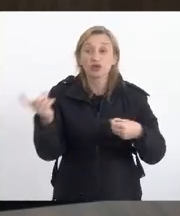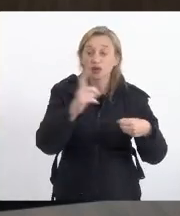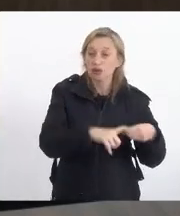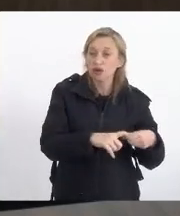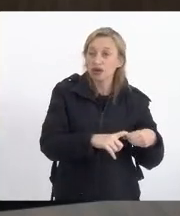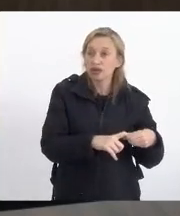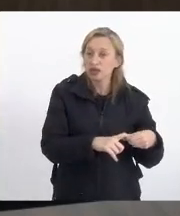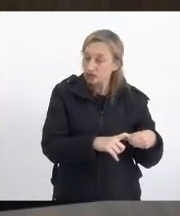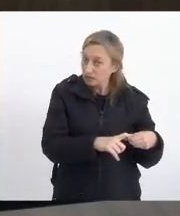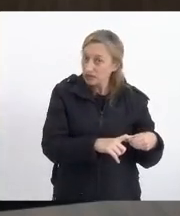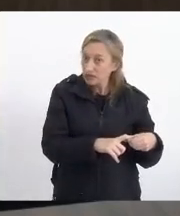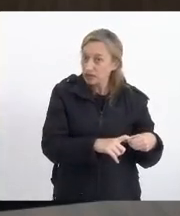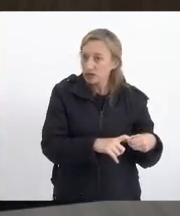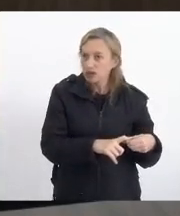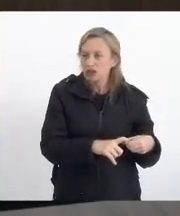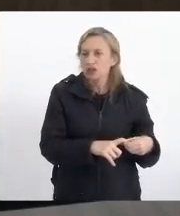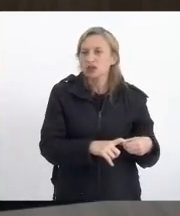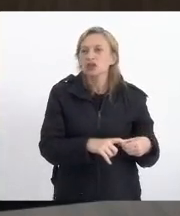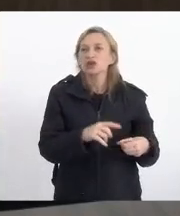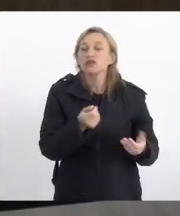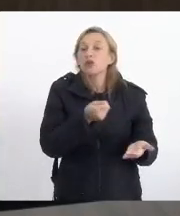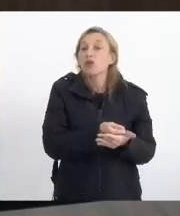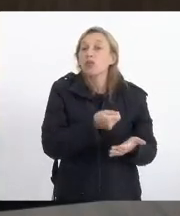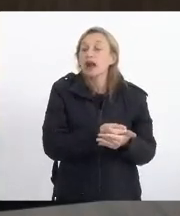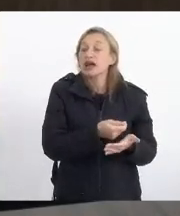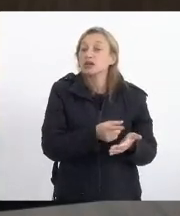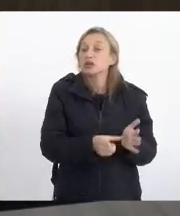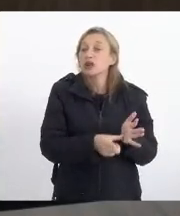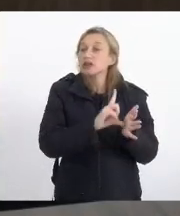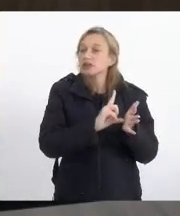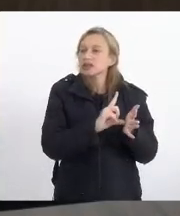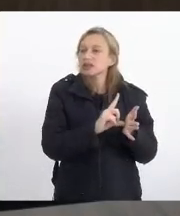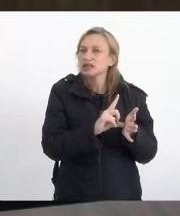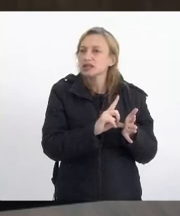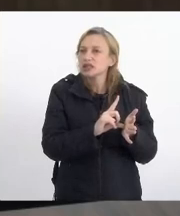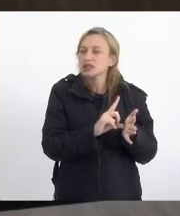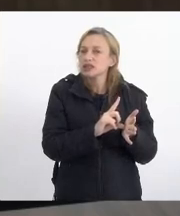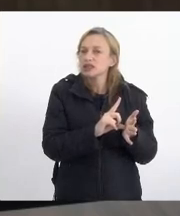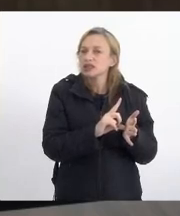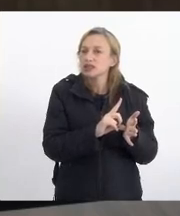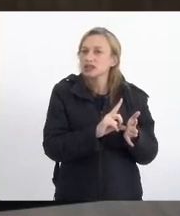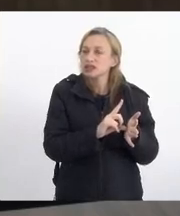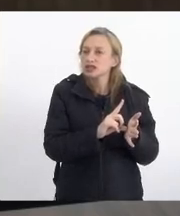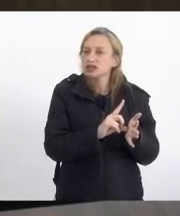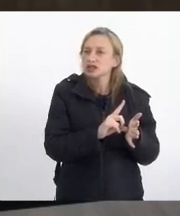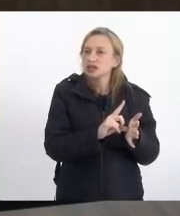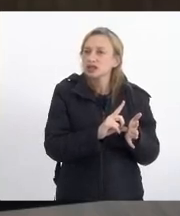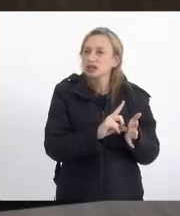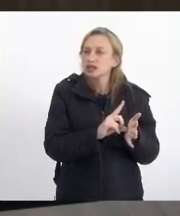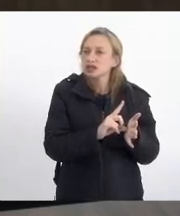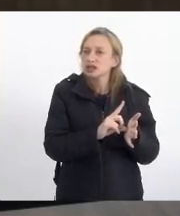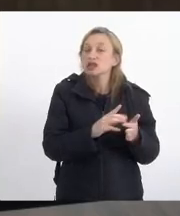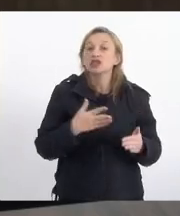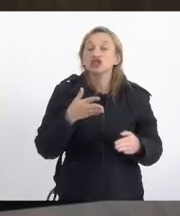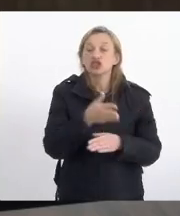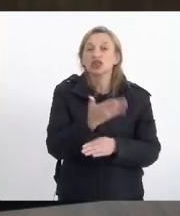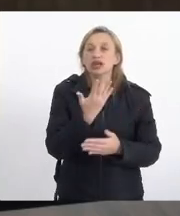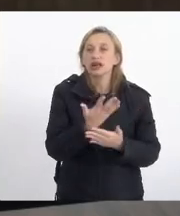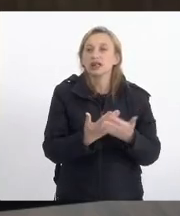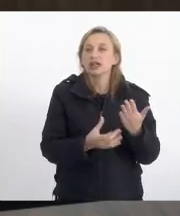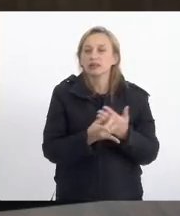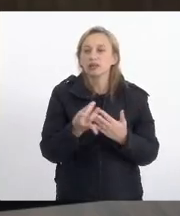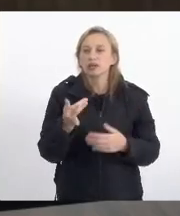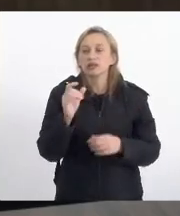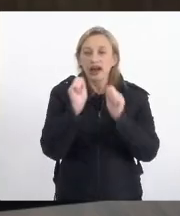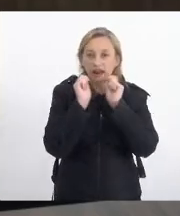de forma retroativa o que foi cobrado e sancionando o que chegará em mãos oriundos